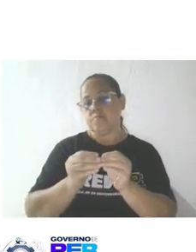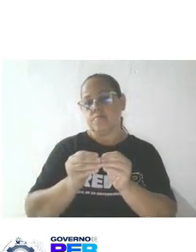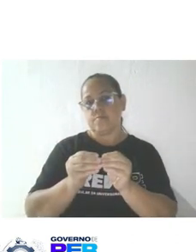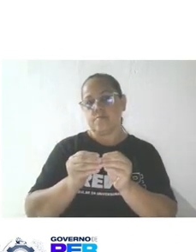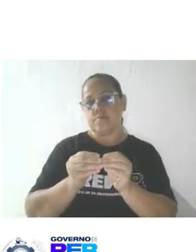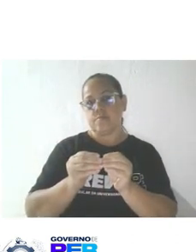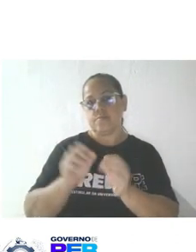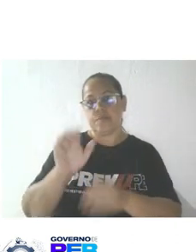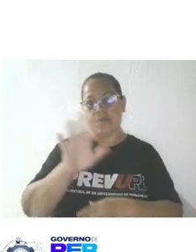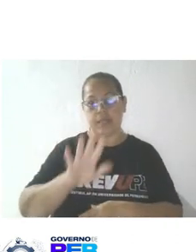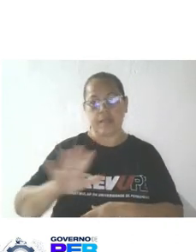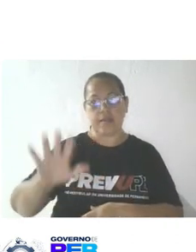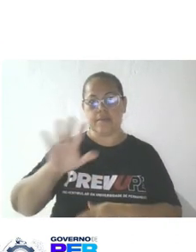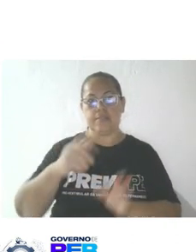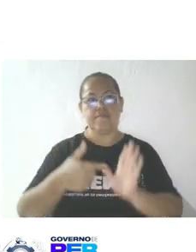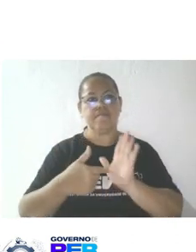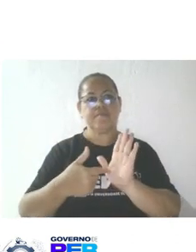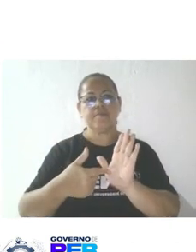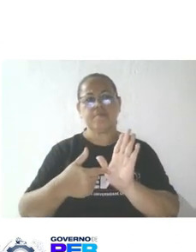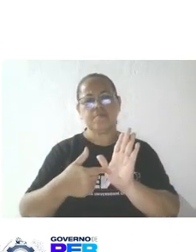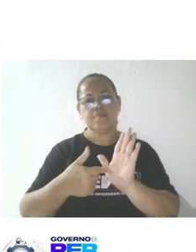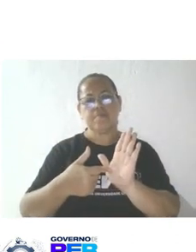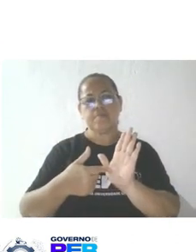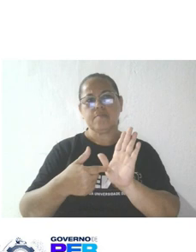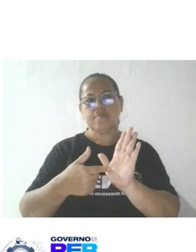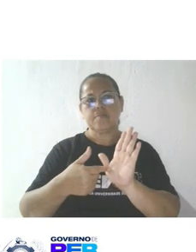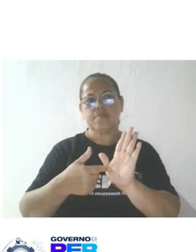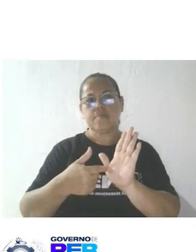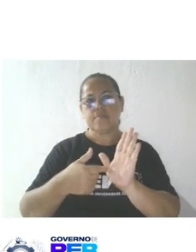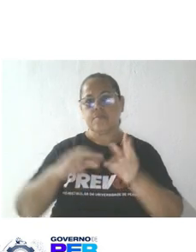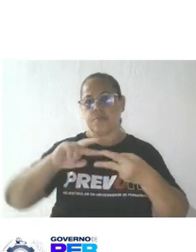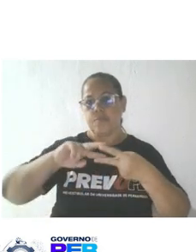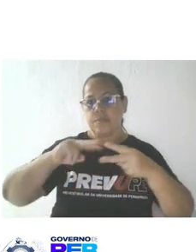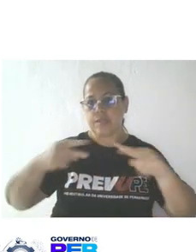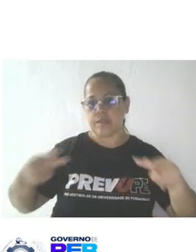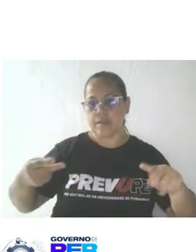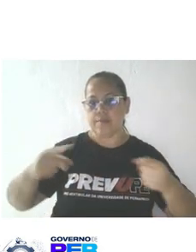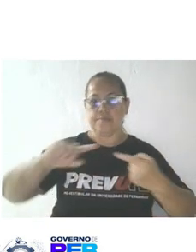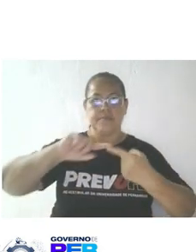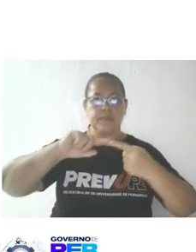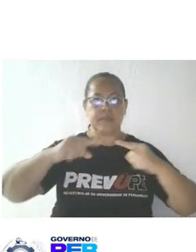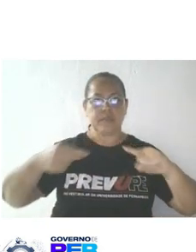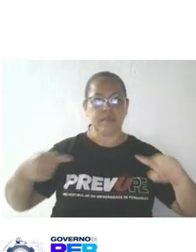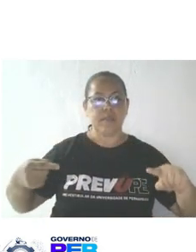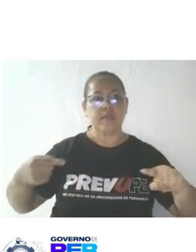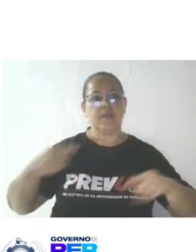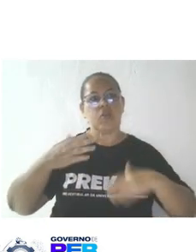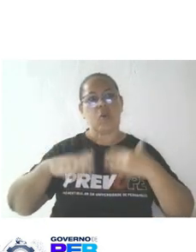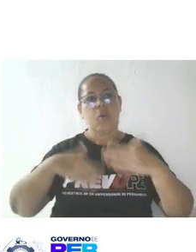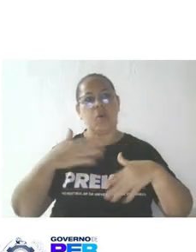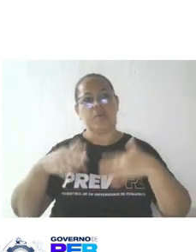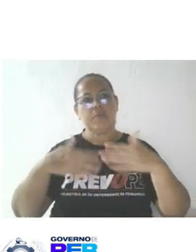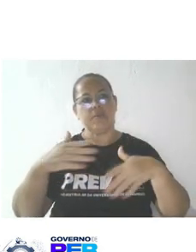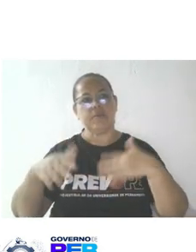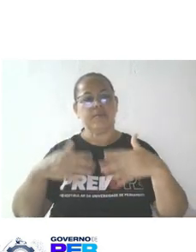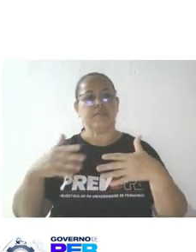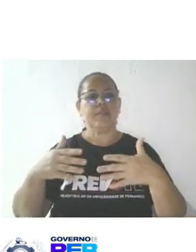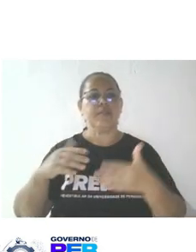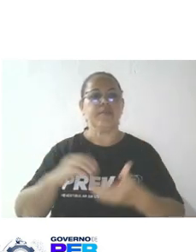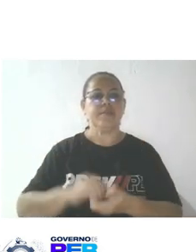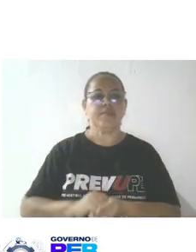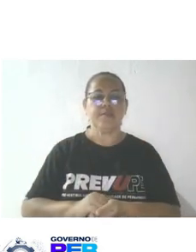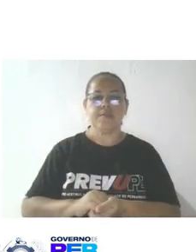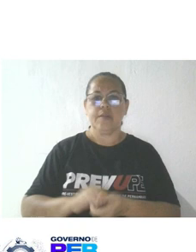imagem abaixo. Então, ele coloca aqui, ó, uma imagem com DNA, com RNA, um processo aqui chamado de splicing, né?